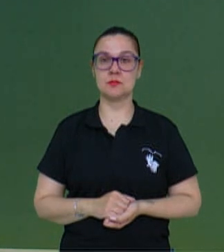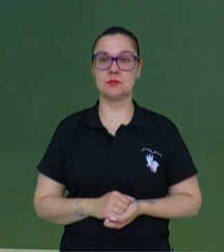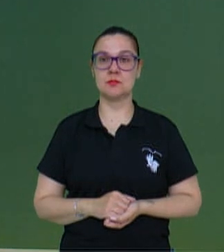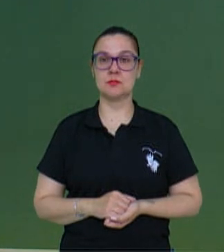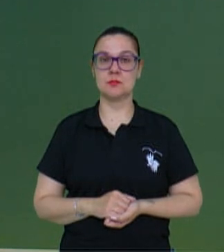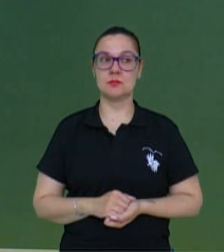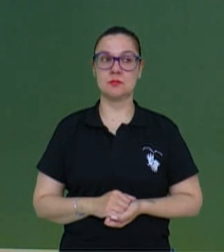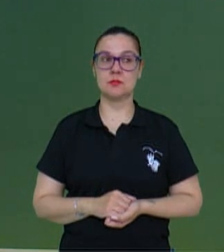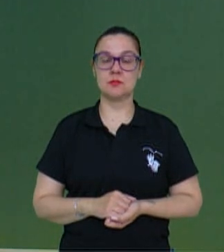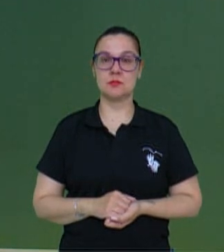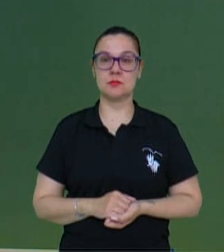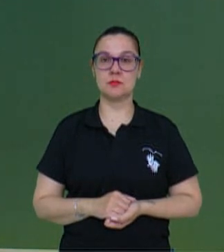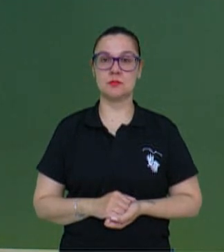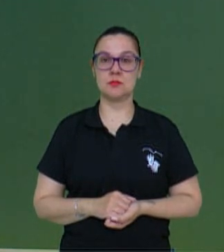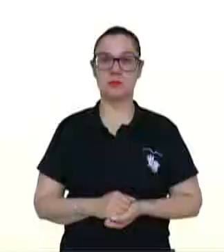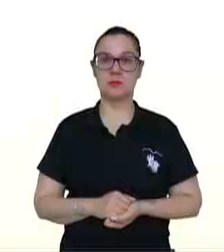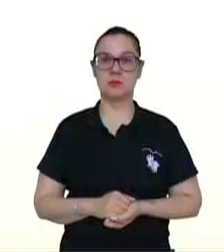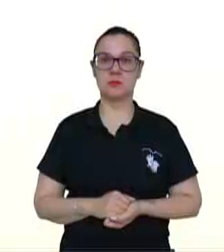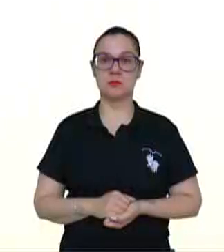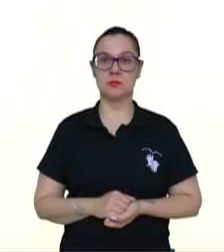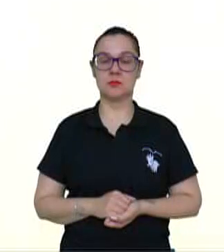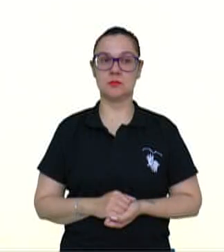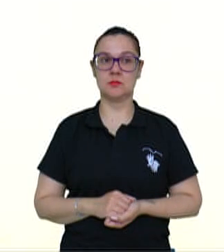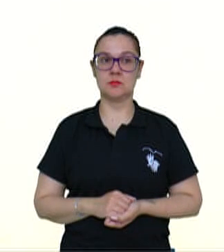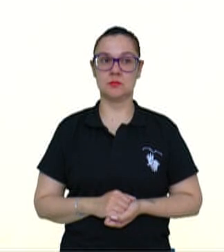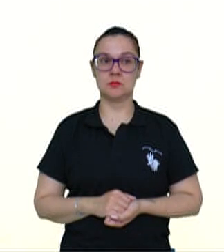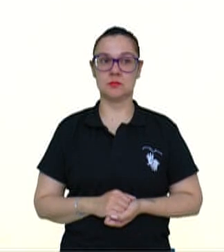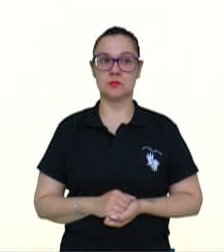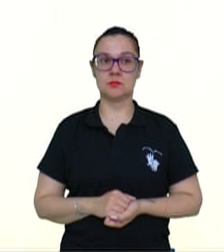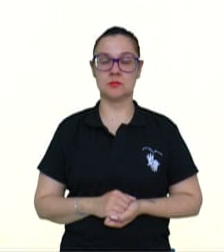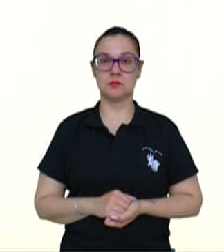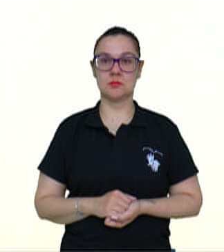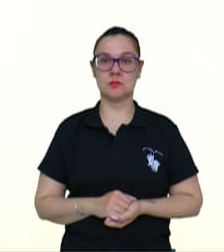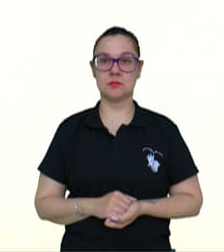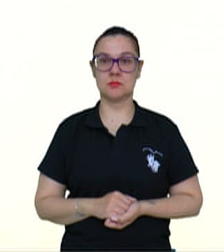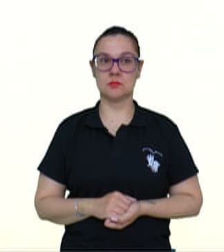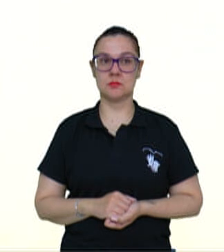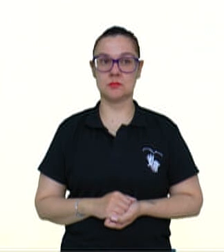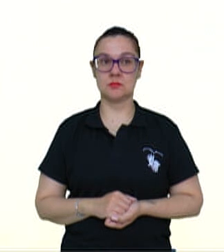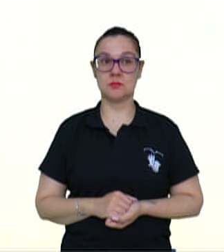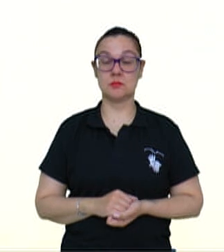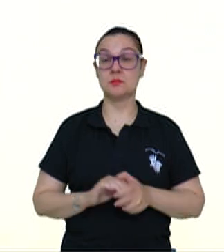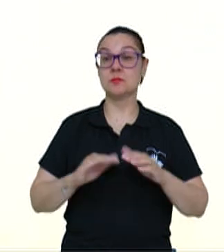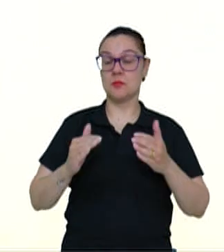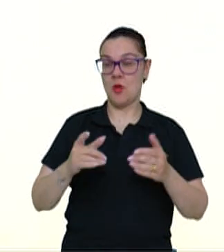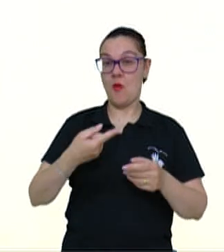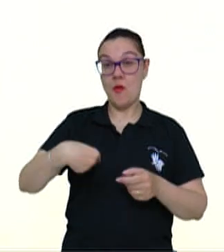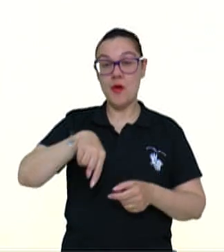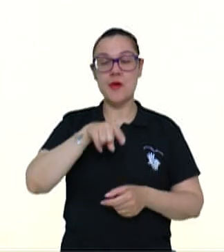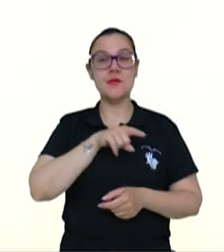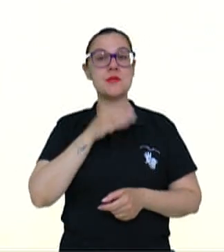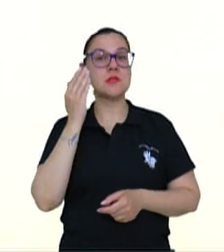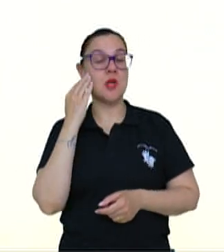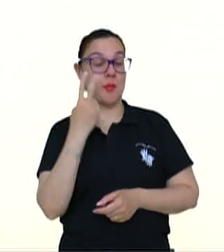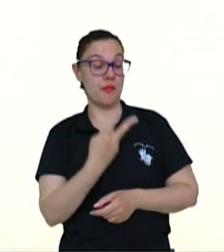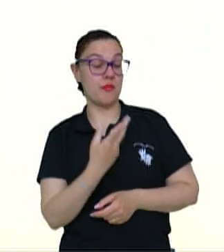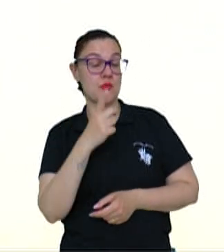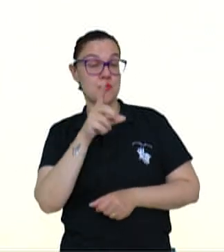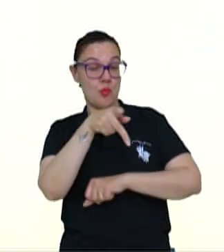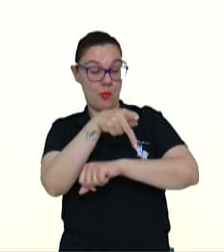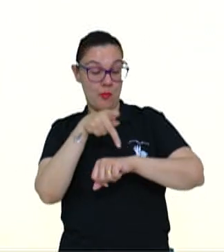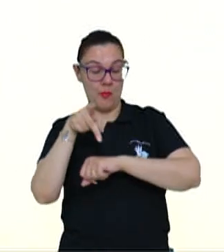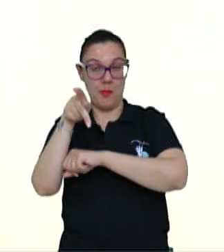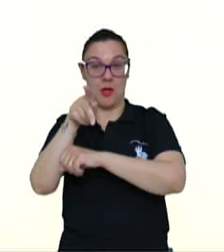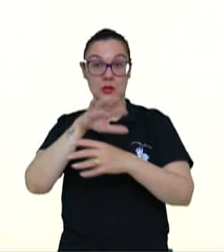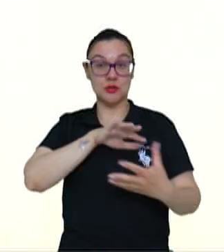Espanha não é sino uma mais de las línguas nacionais do mundo hispânico. Então, nós sabemos que 21 países